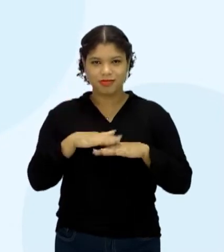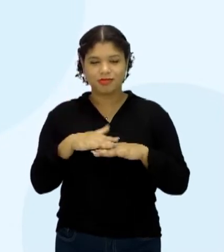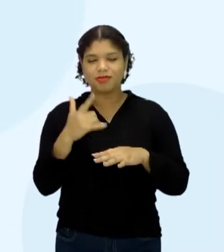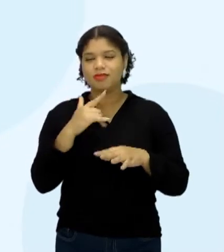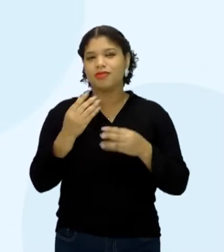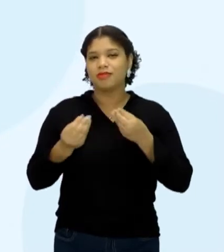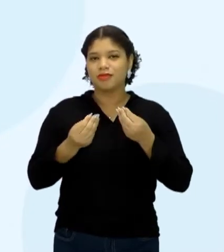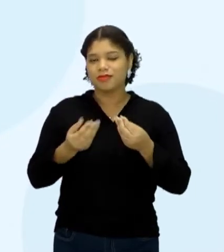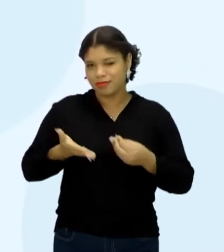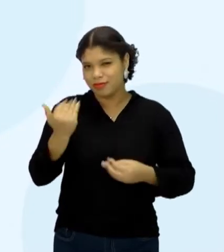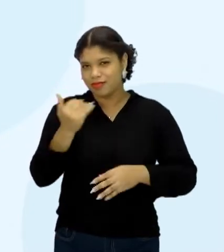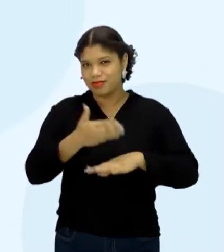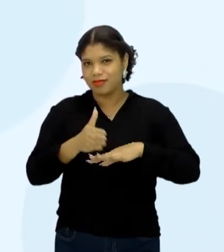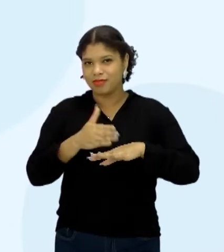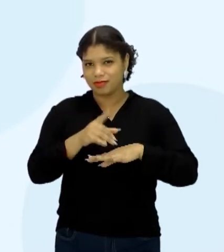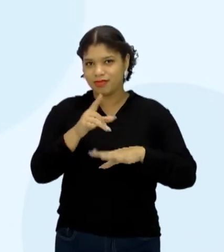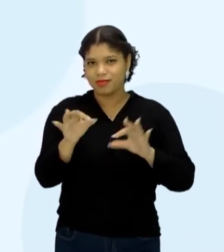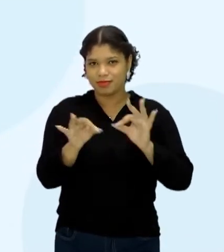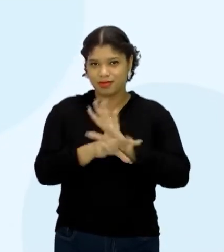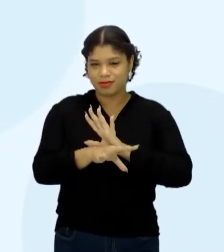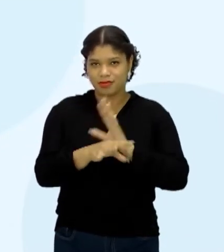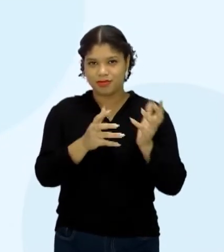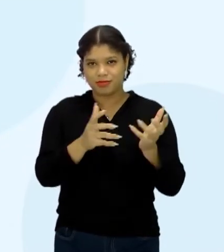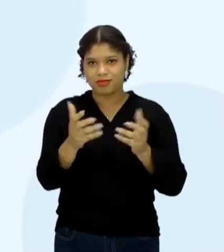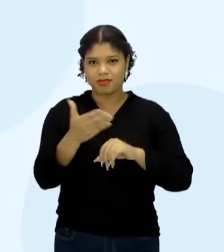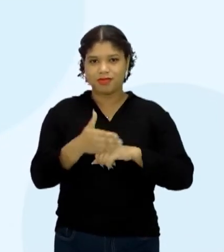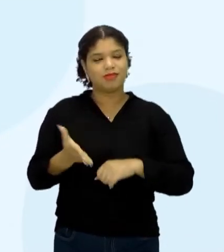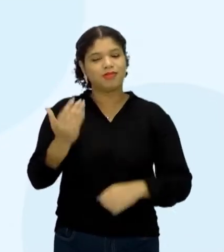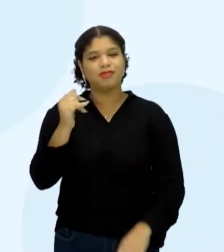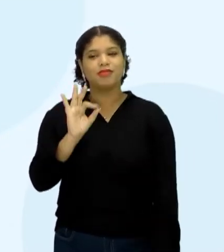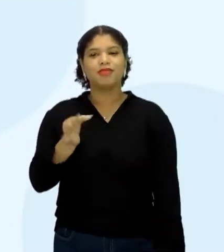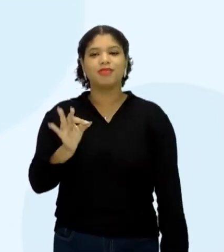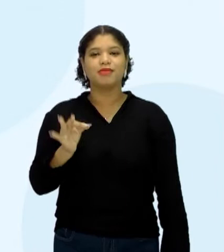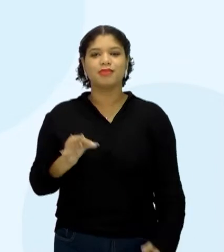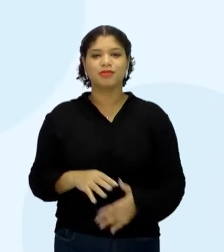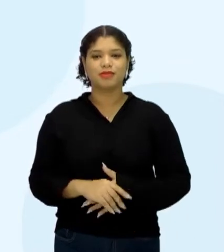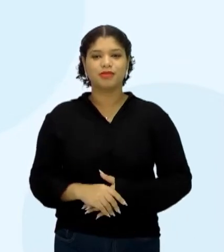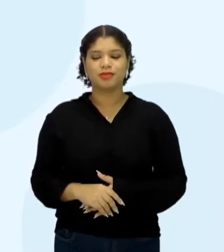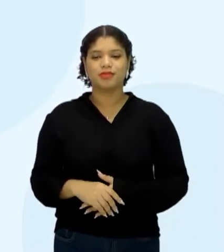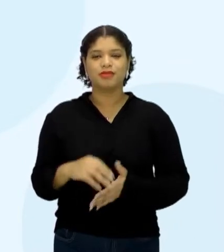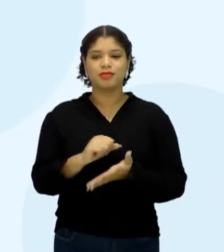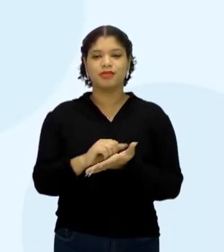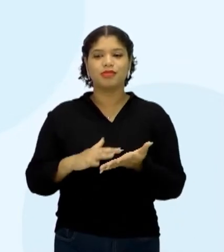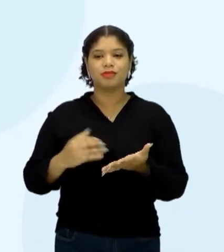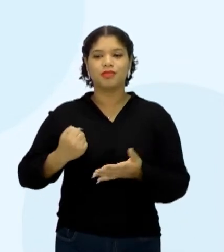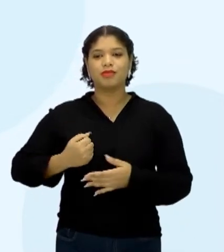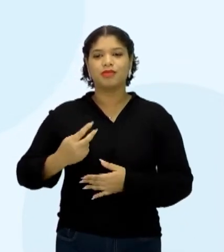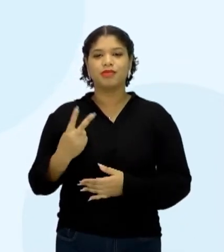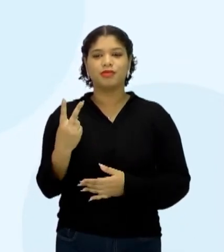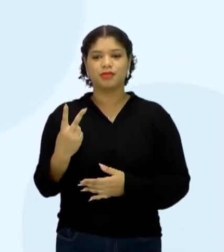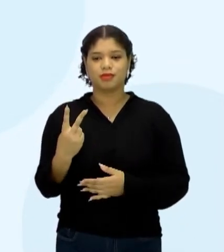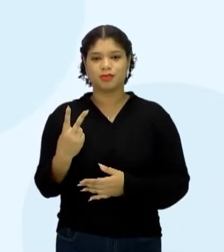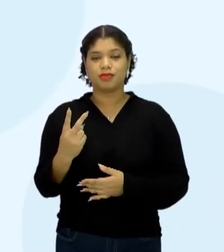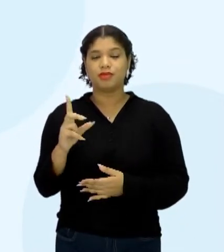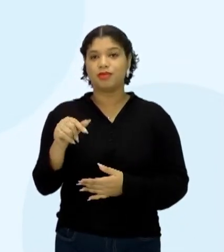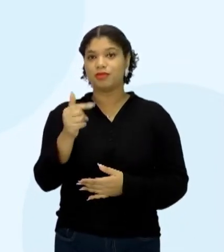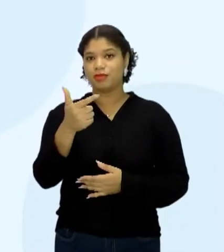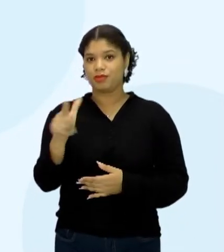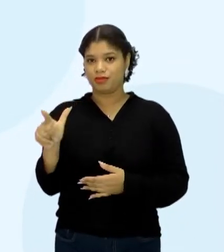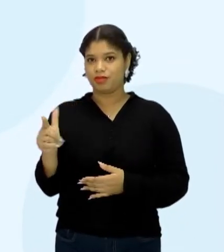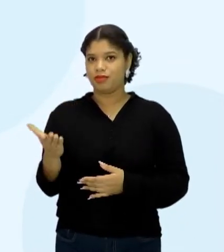Vamos praticar? Preparados para praticar? Então vamos praticar. Ó. Também atividade 2 do material, tá bom? Agora é um outro item que tem